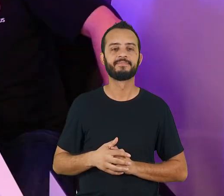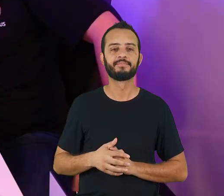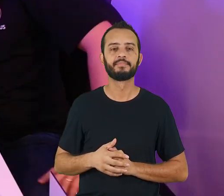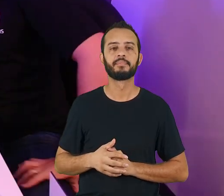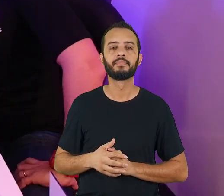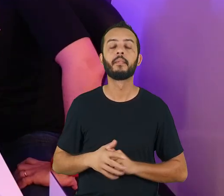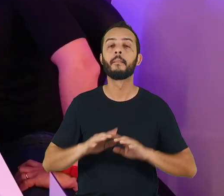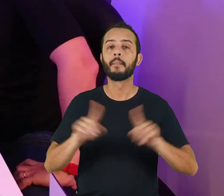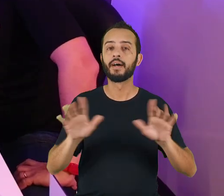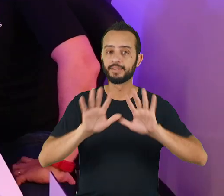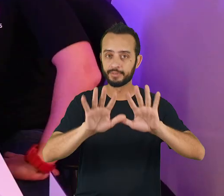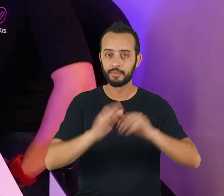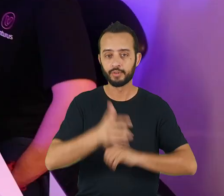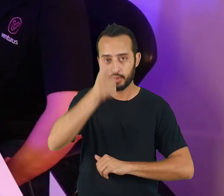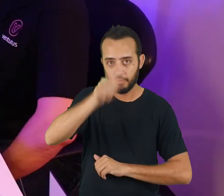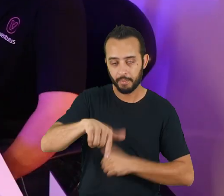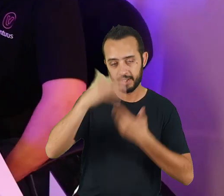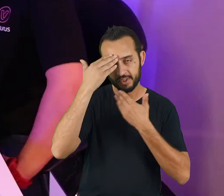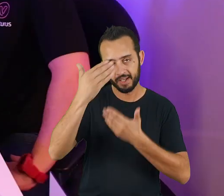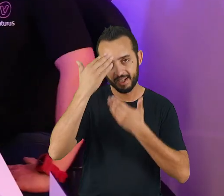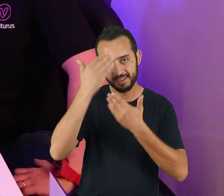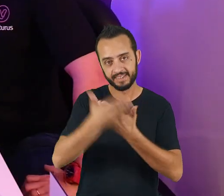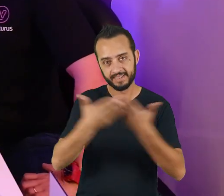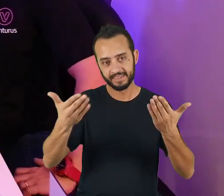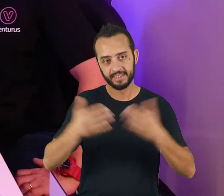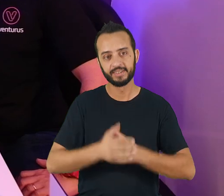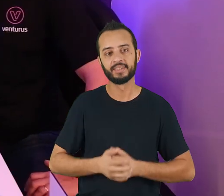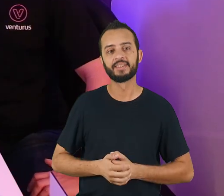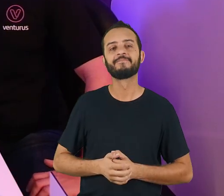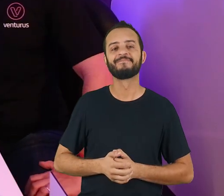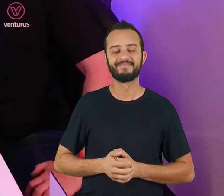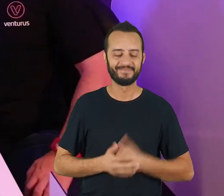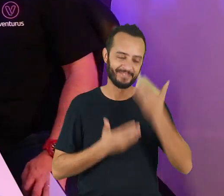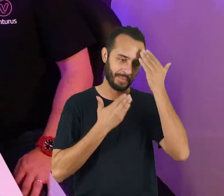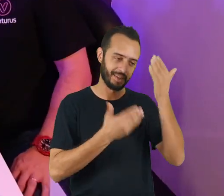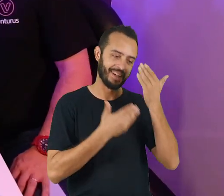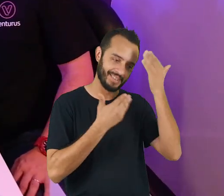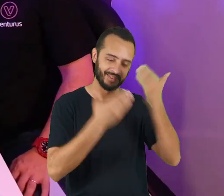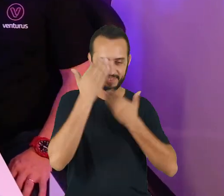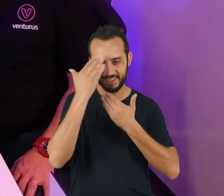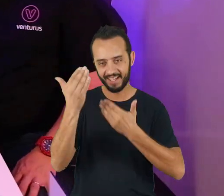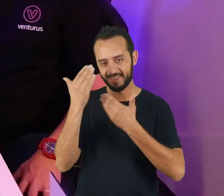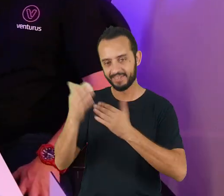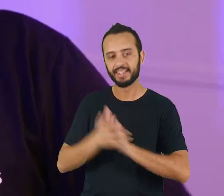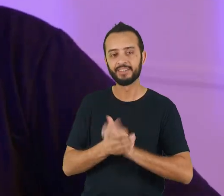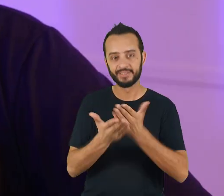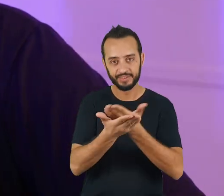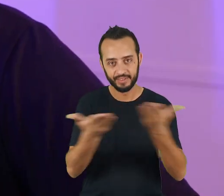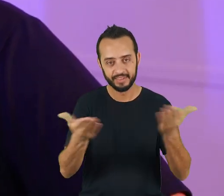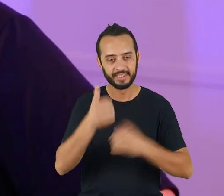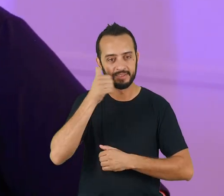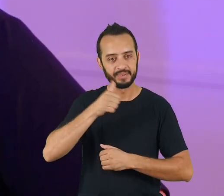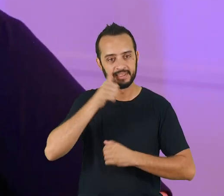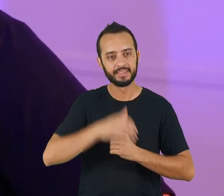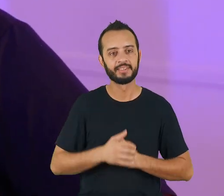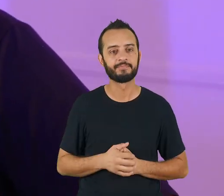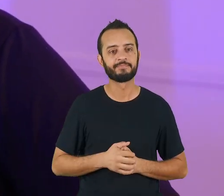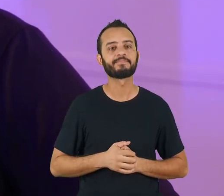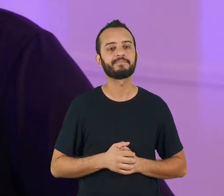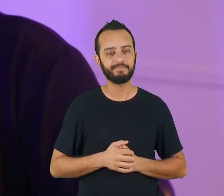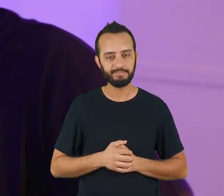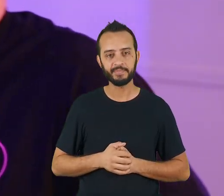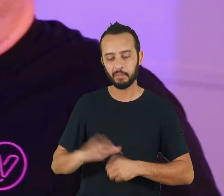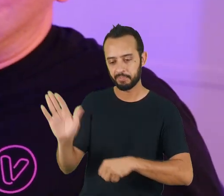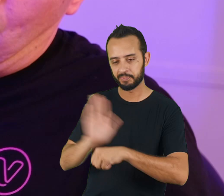manga Verde mas pessoal mais uma vez agradecer agradecer pera de novo de novo de novo aqui vocês meninas